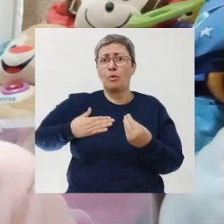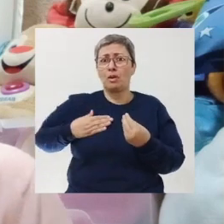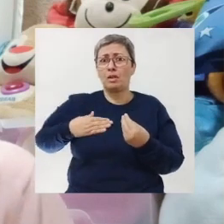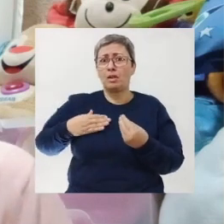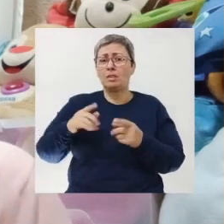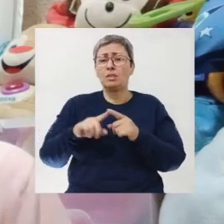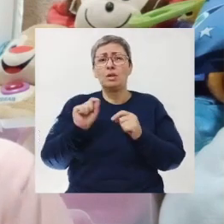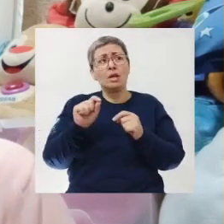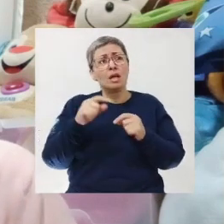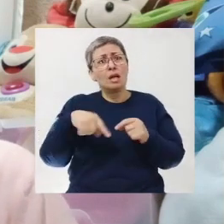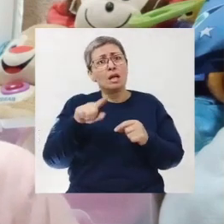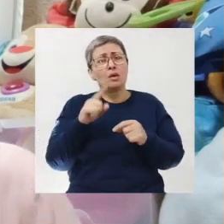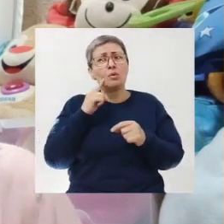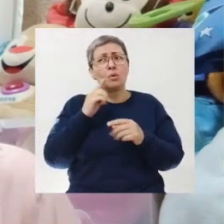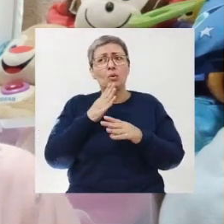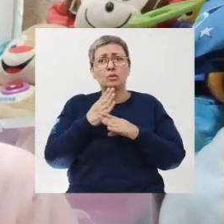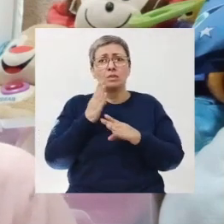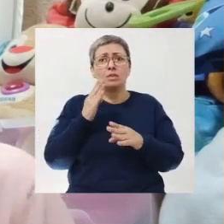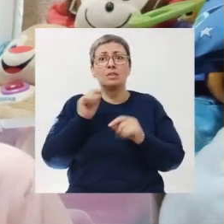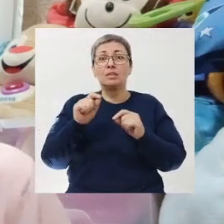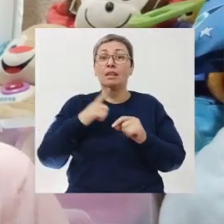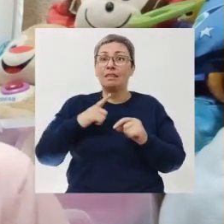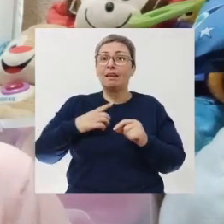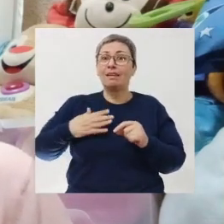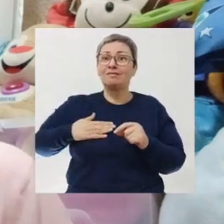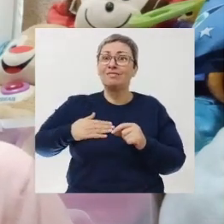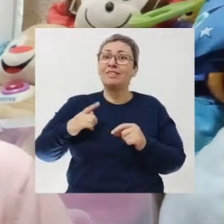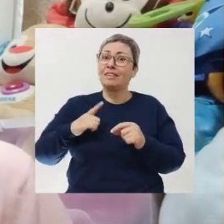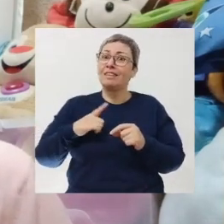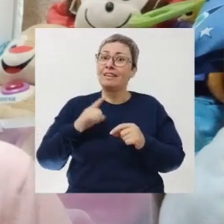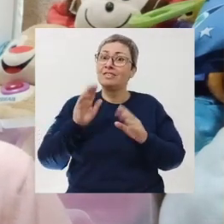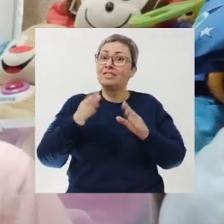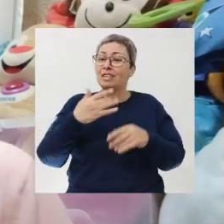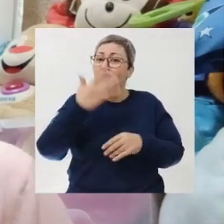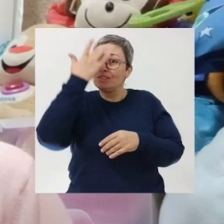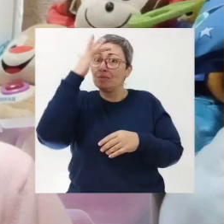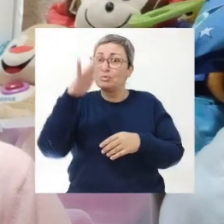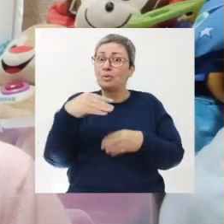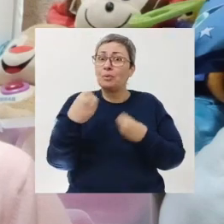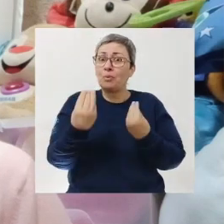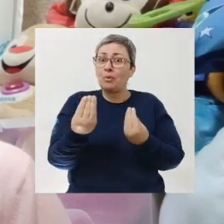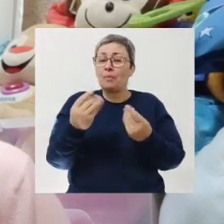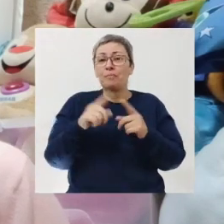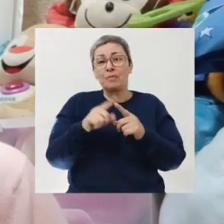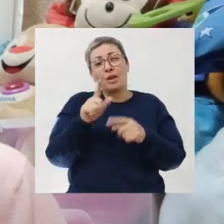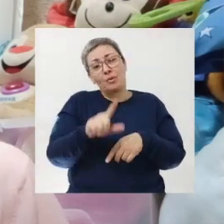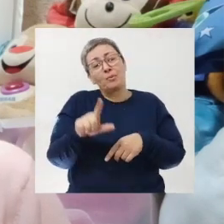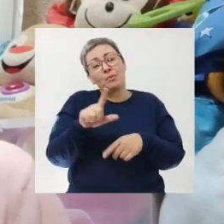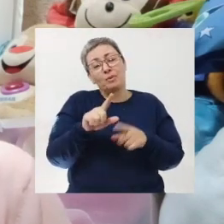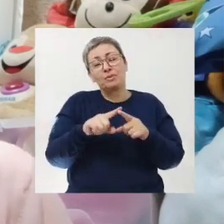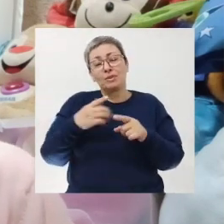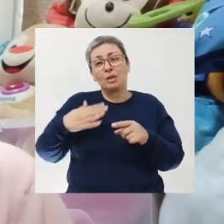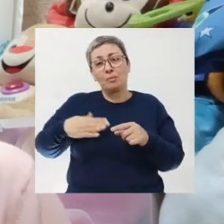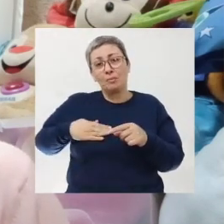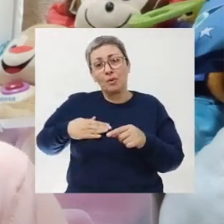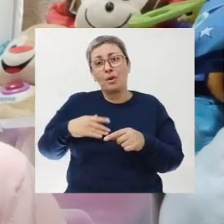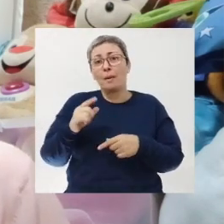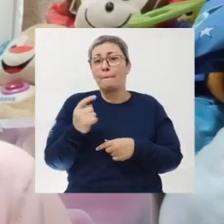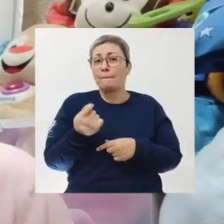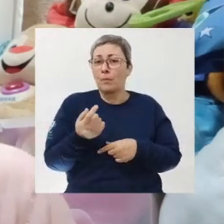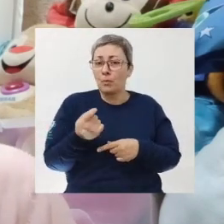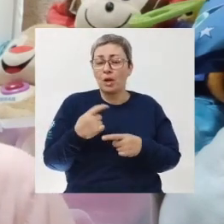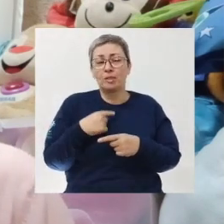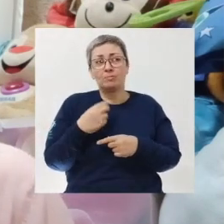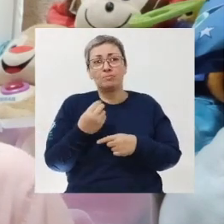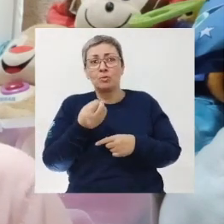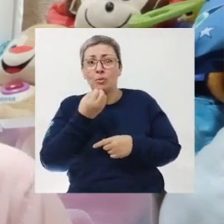leite, né? E lá eu descobri que eu já estava produzindo leite sem saber, né? É lógico, a produção